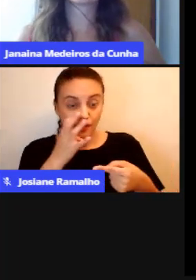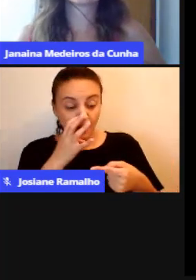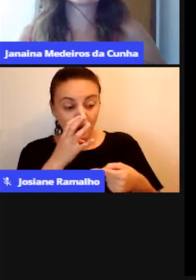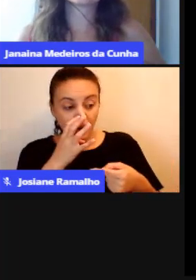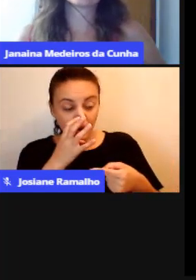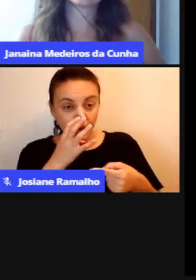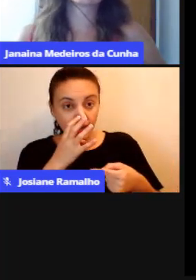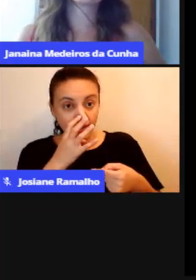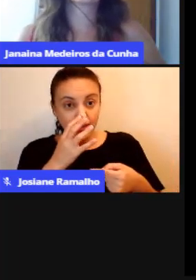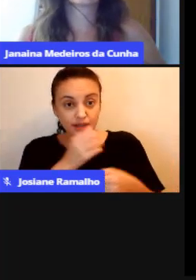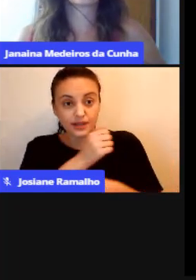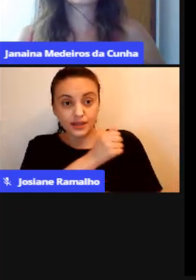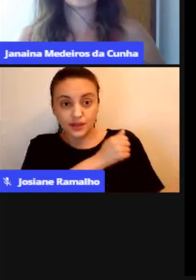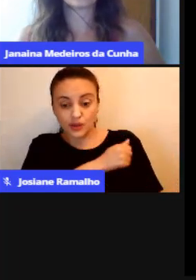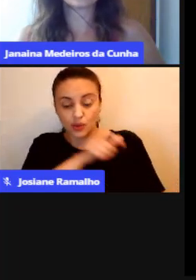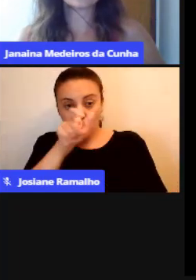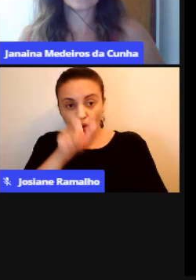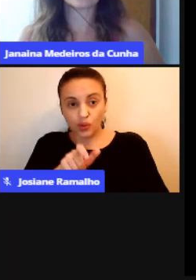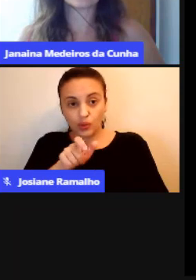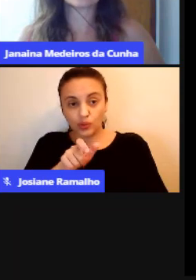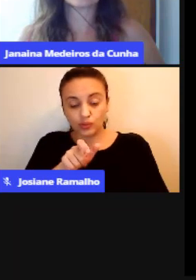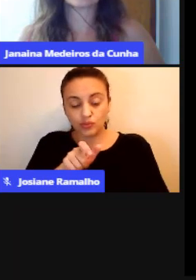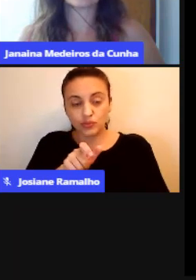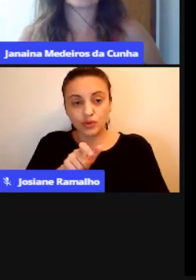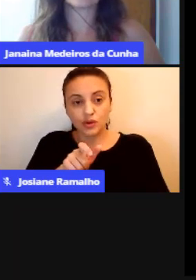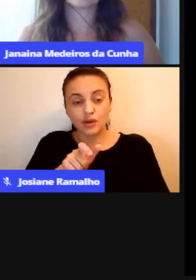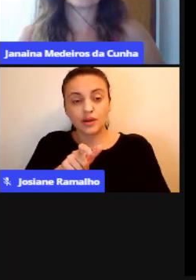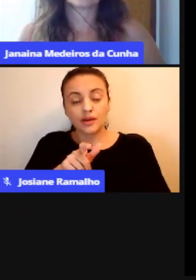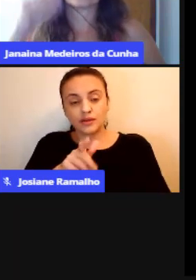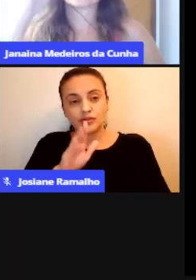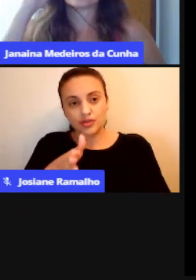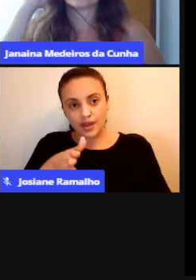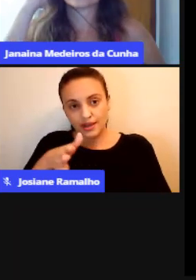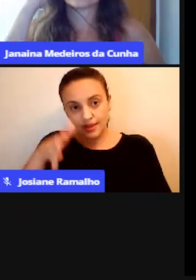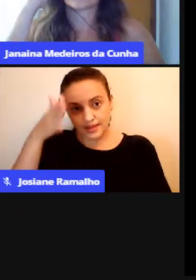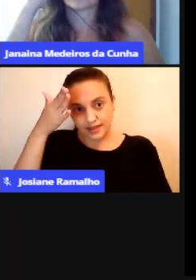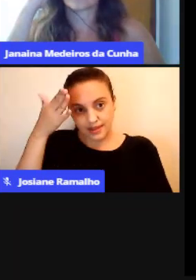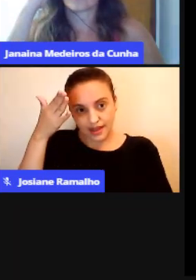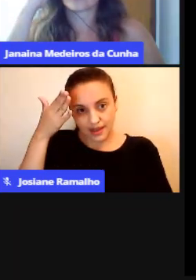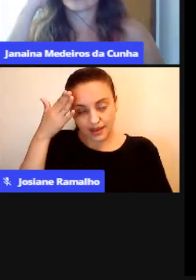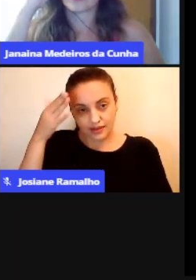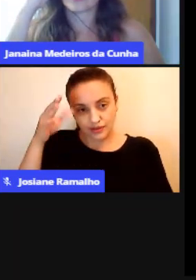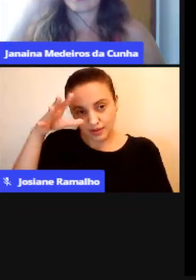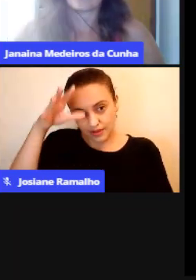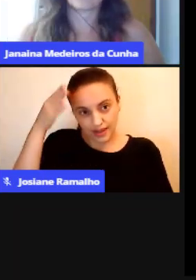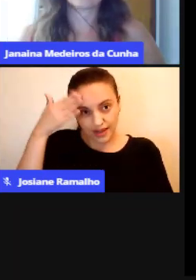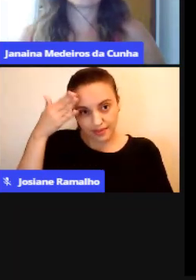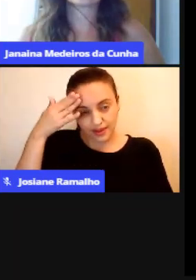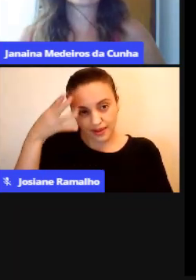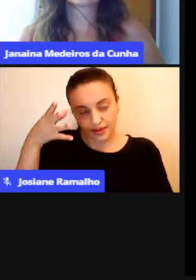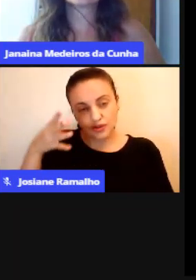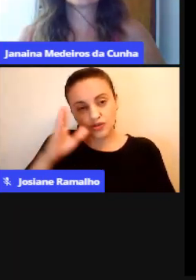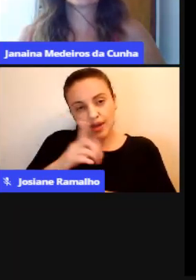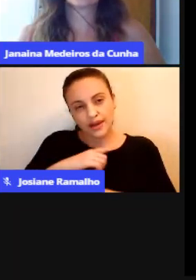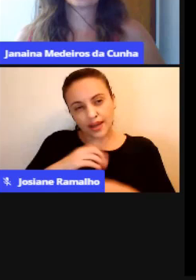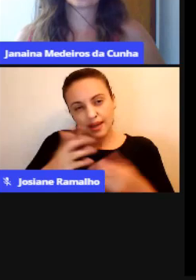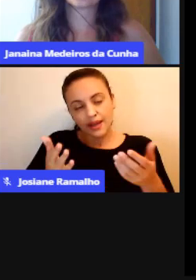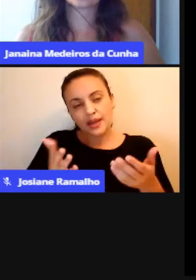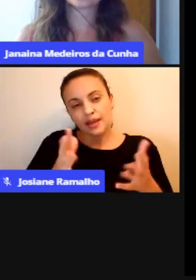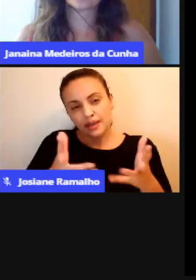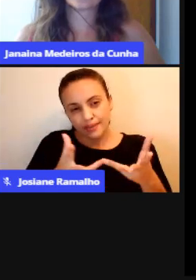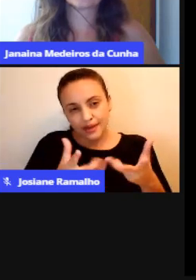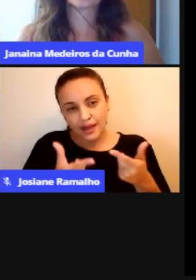ausência de conhecimentos ou habilidades, né? Então, essa avaliação diagnóstica, ela é um subsídio